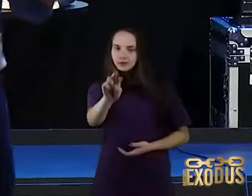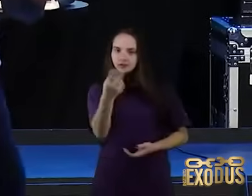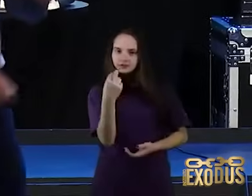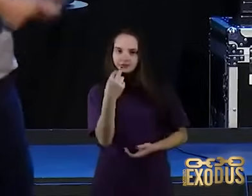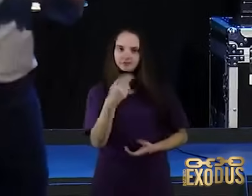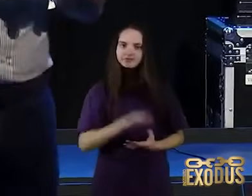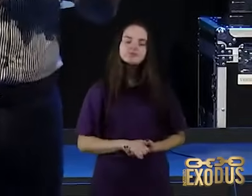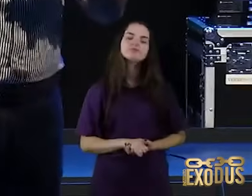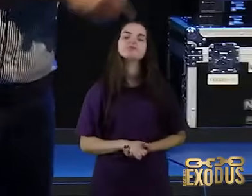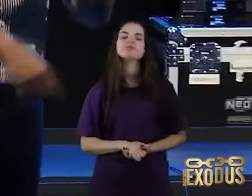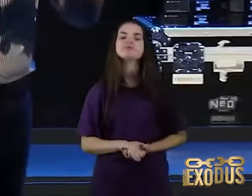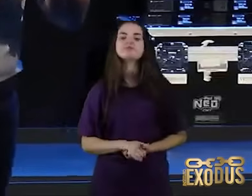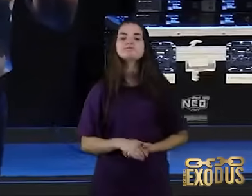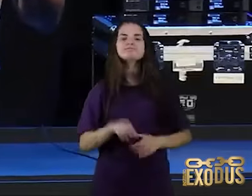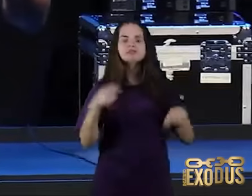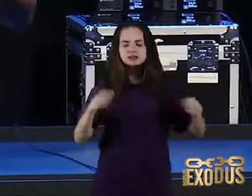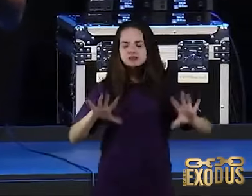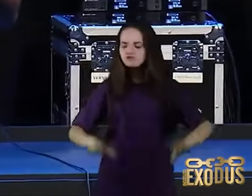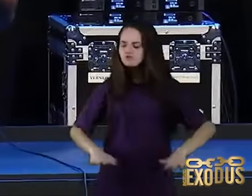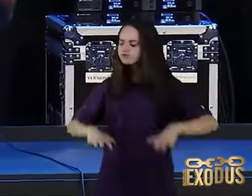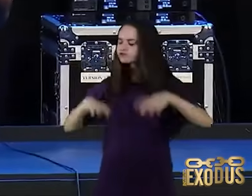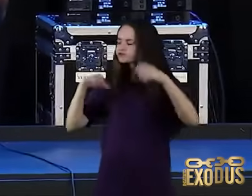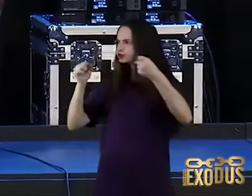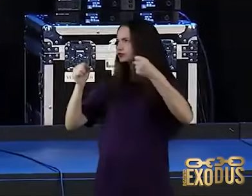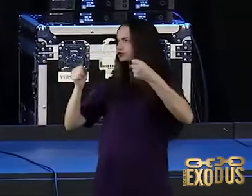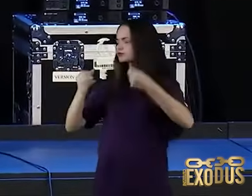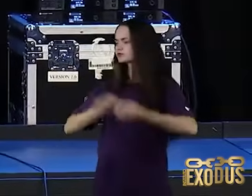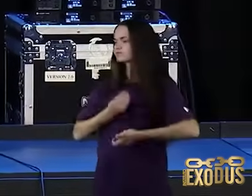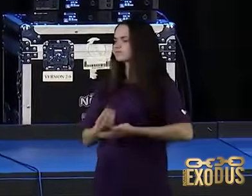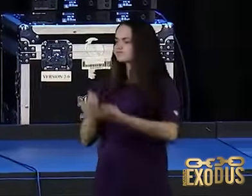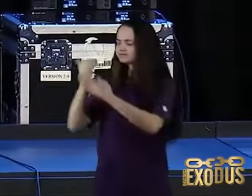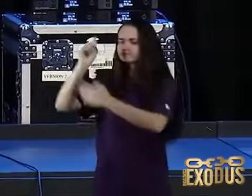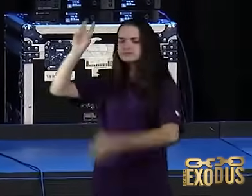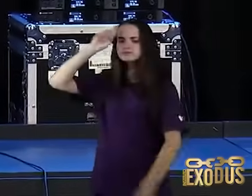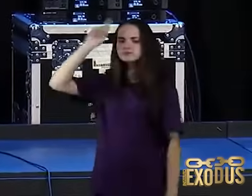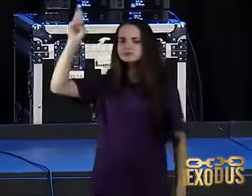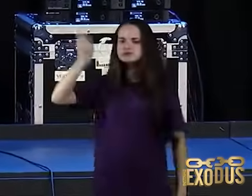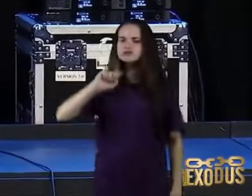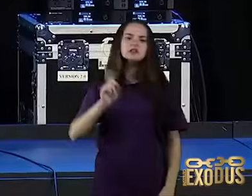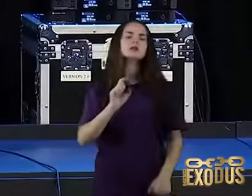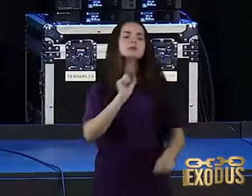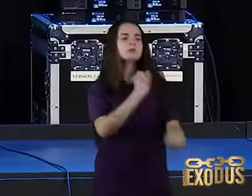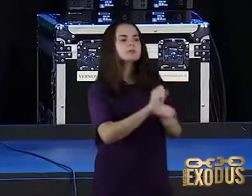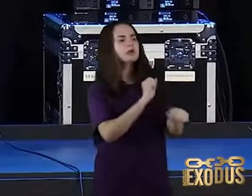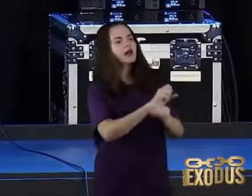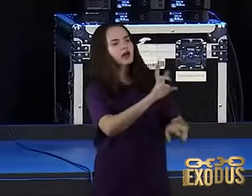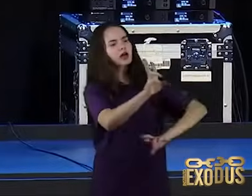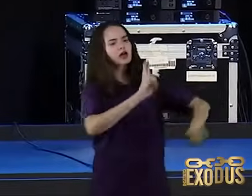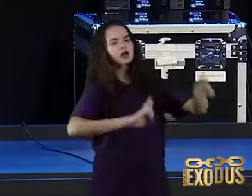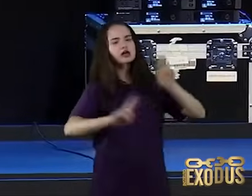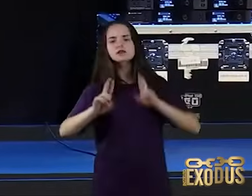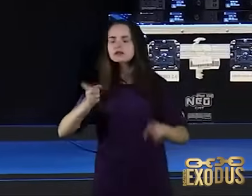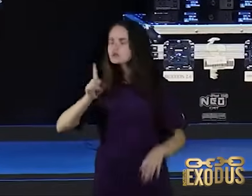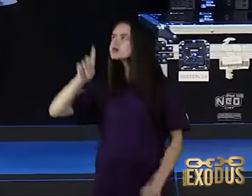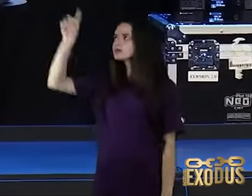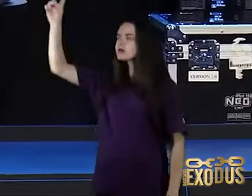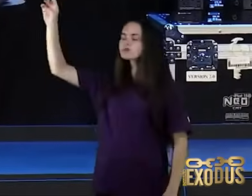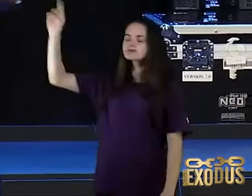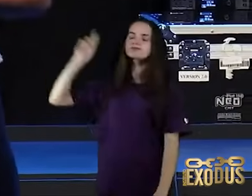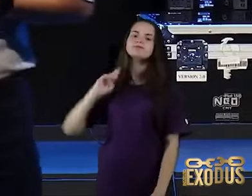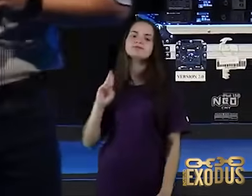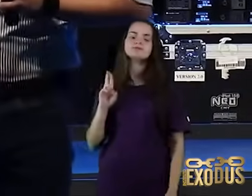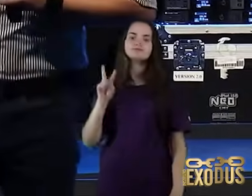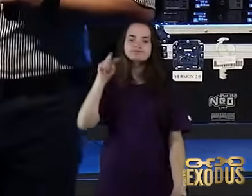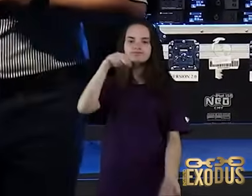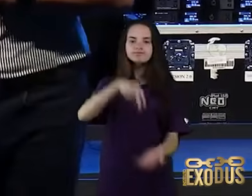mim Se dedique ao Senhor parae de depender da resposta dos outros Deus uma resposta para você vamos ficar em pé